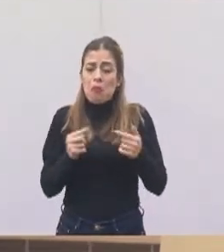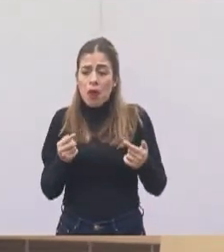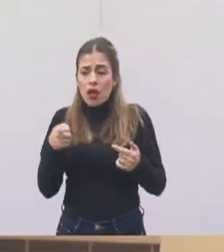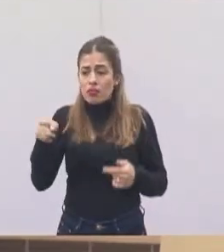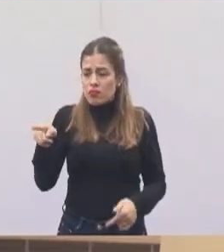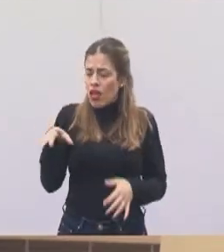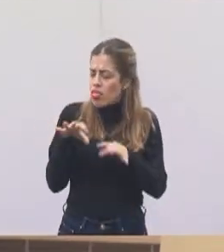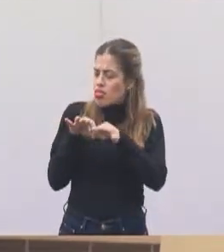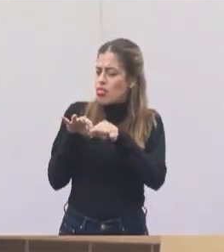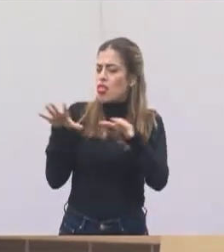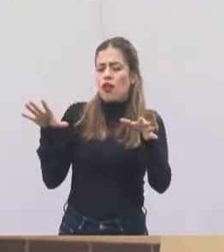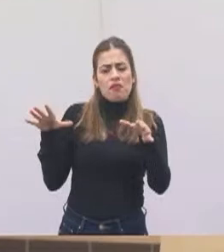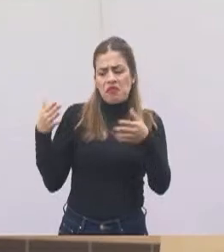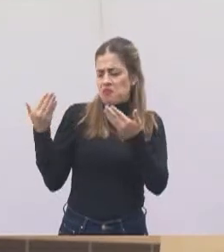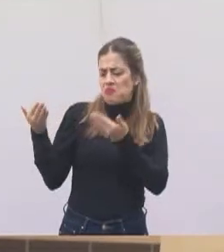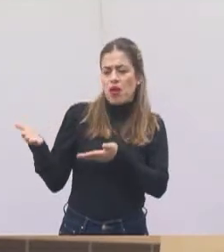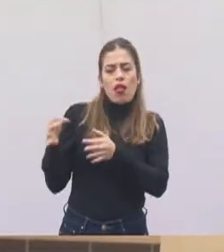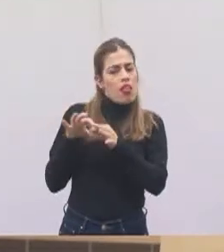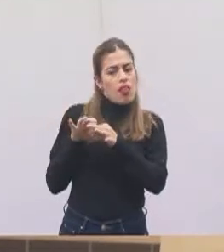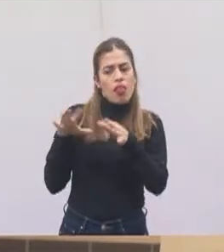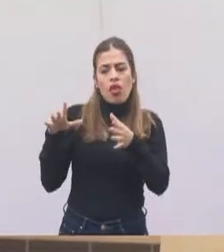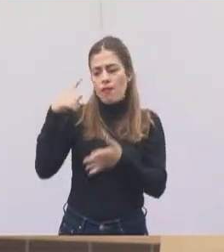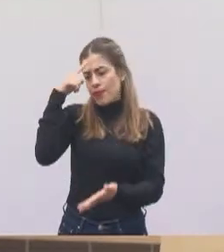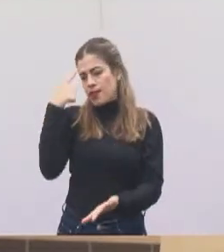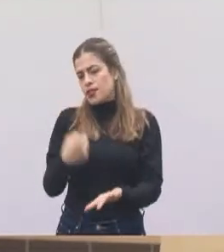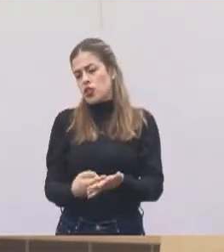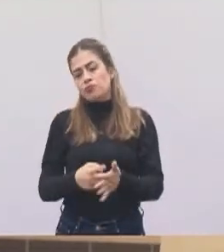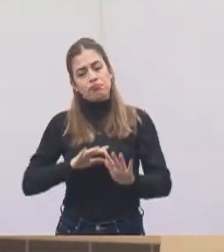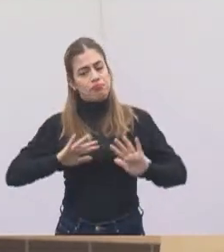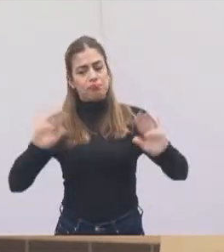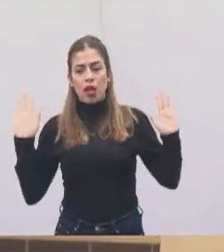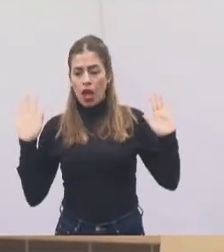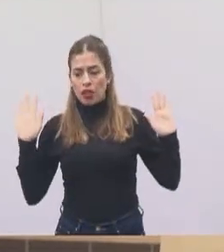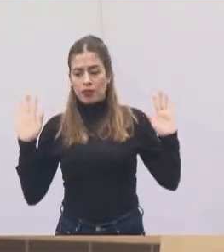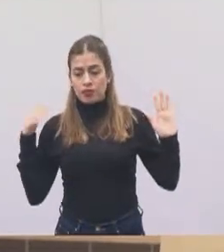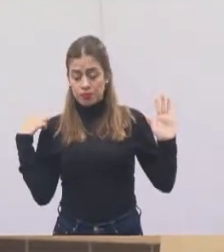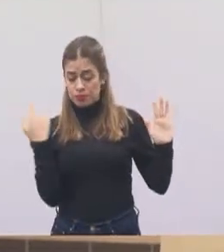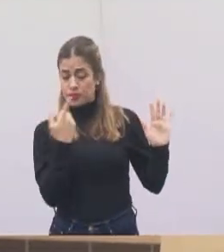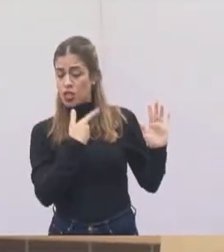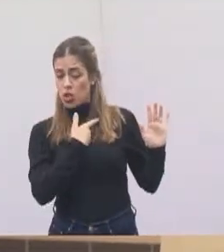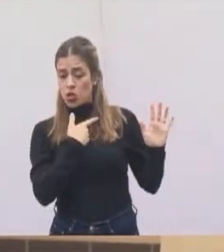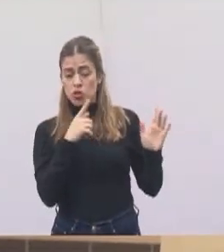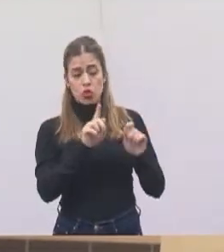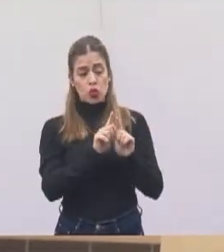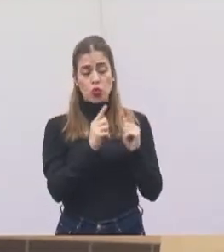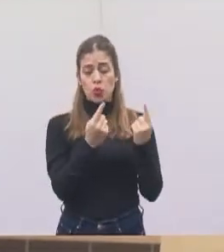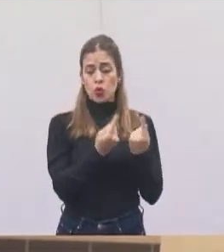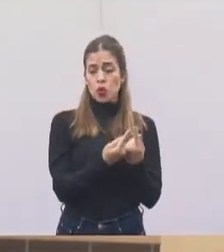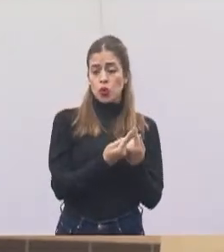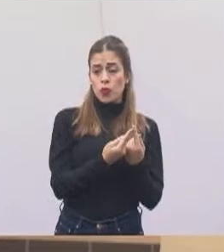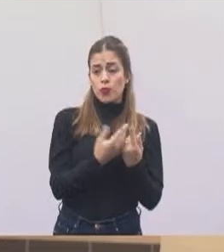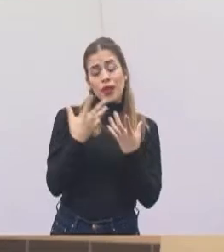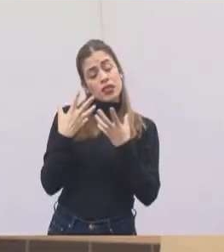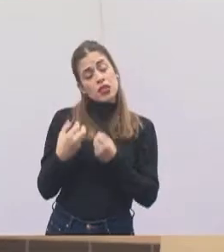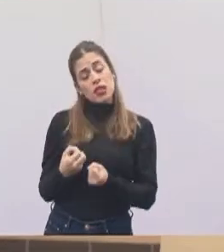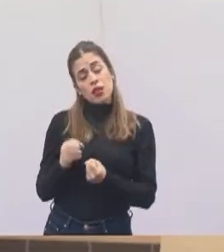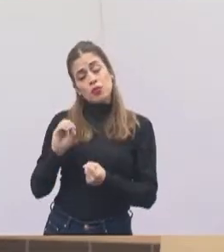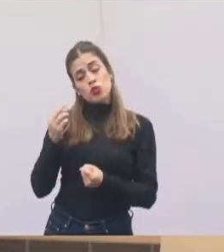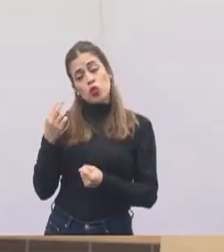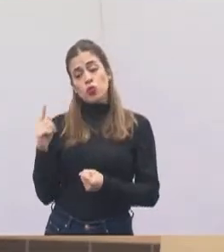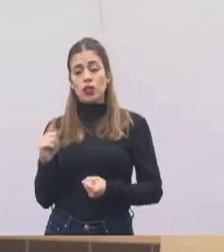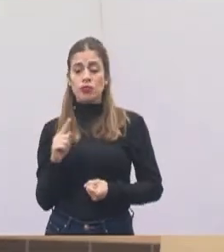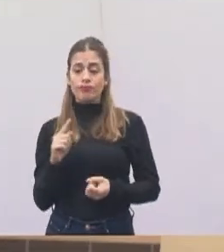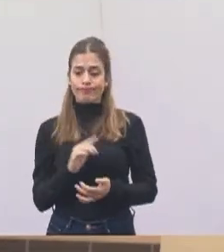Ele tem a liberdade da decisão dele. E cabe a nós do grupo aceitar ou não. Ok? Falando um